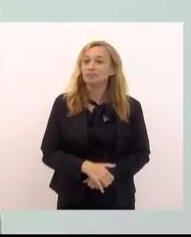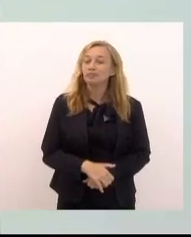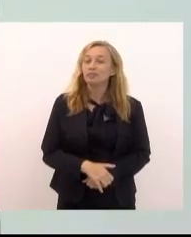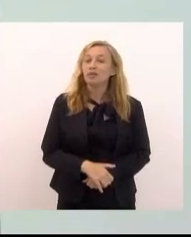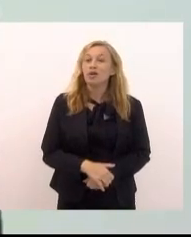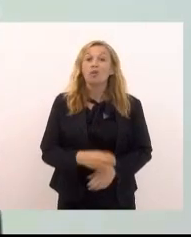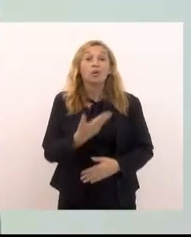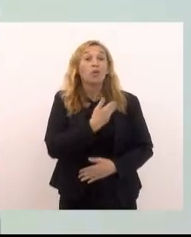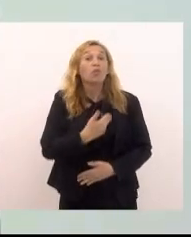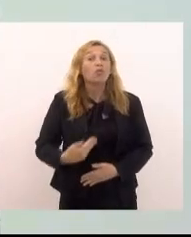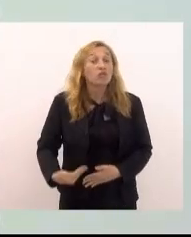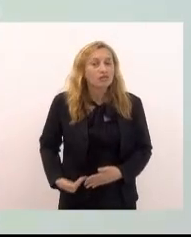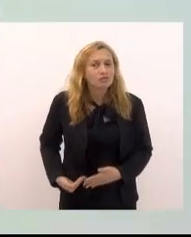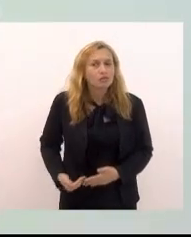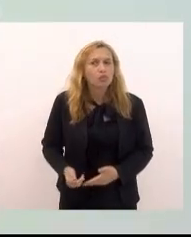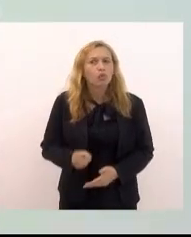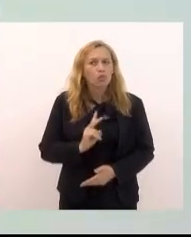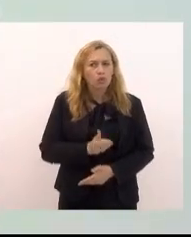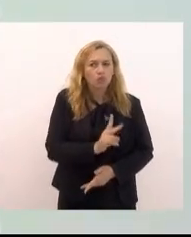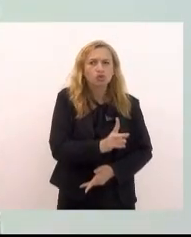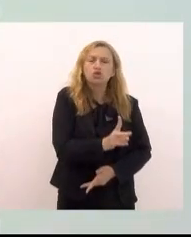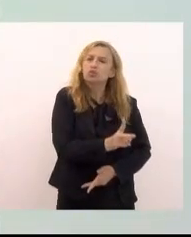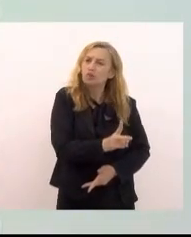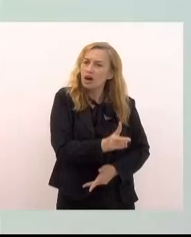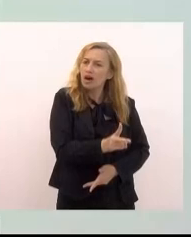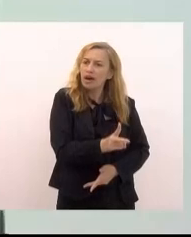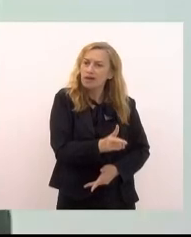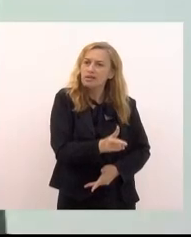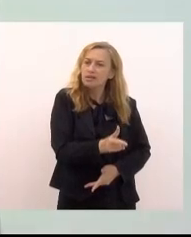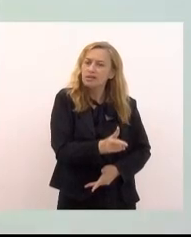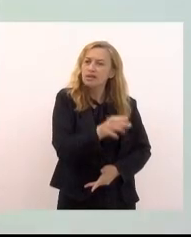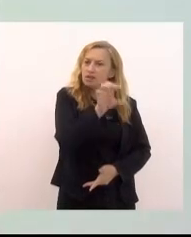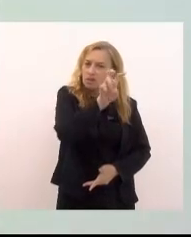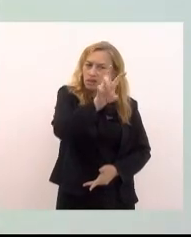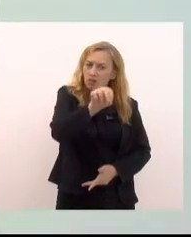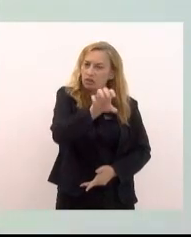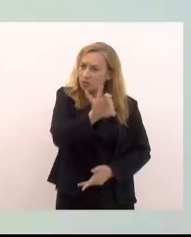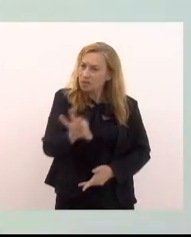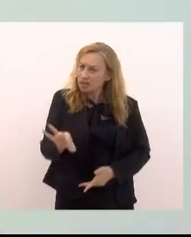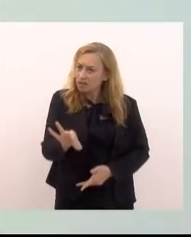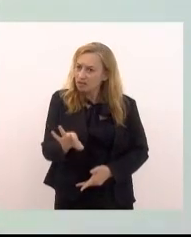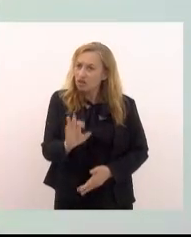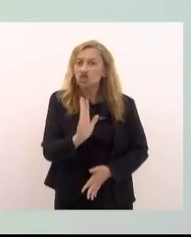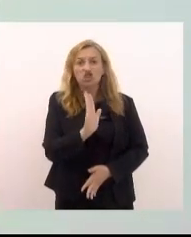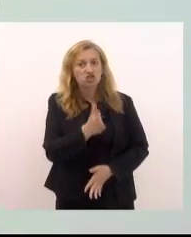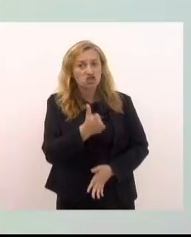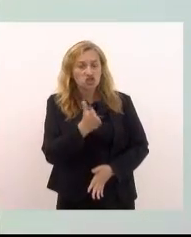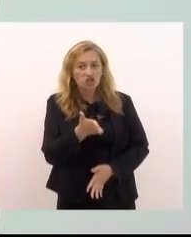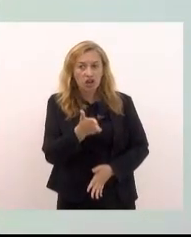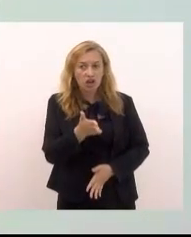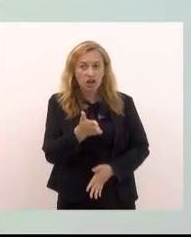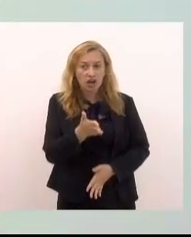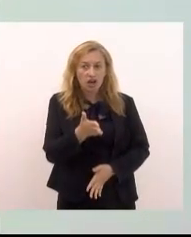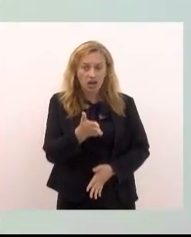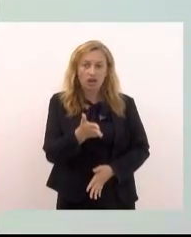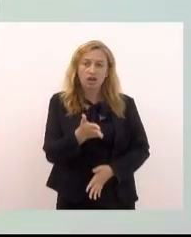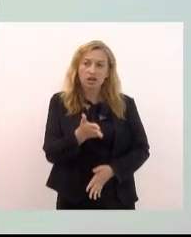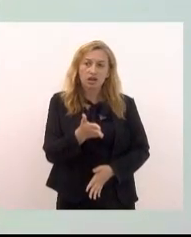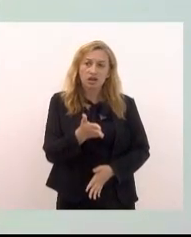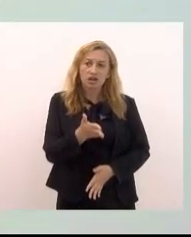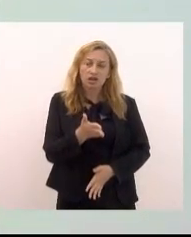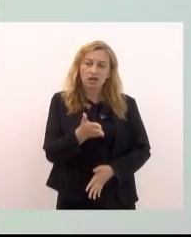que o governador mantivesse essa gratificação de 150%, já que ele está sem cobertura